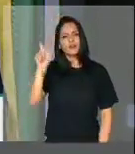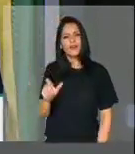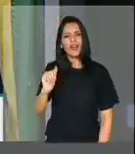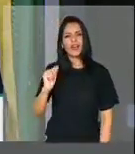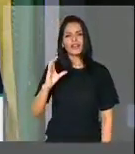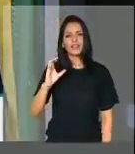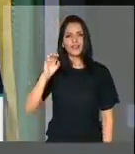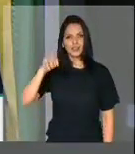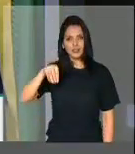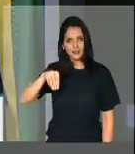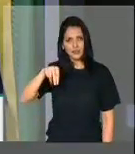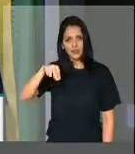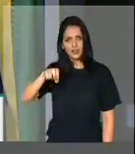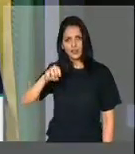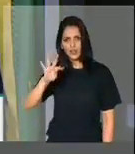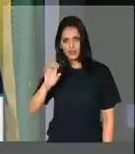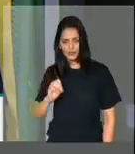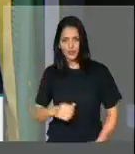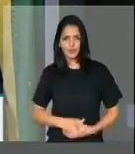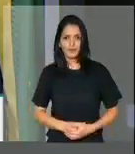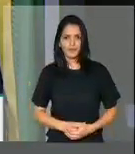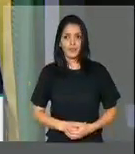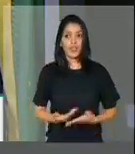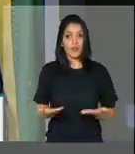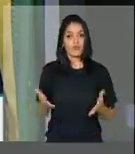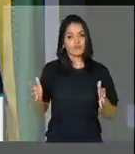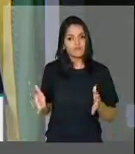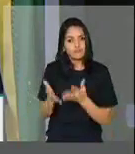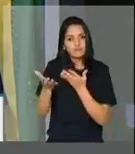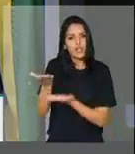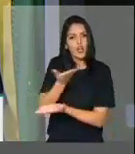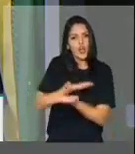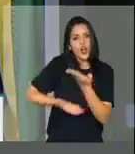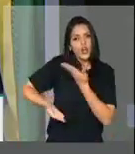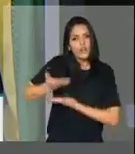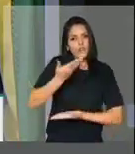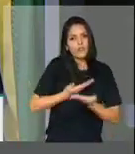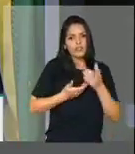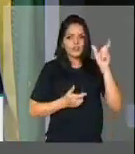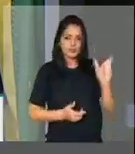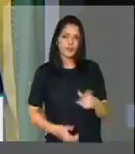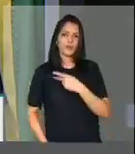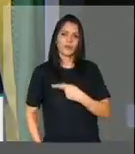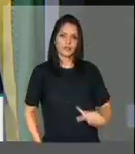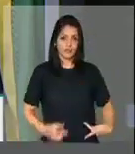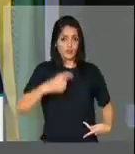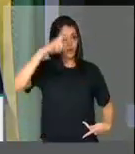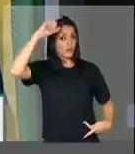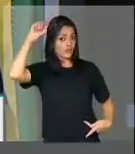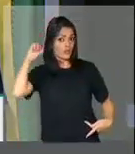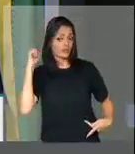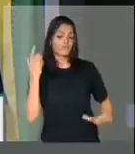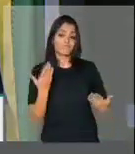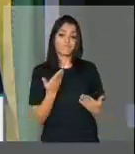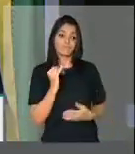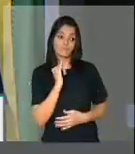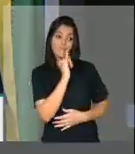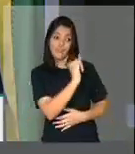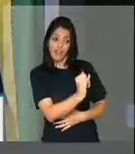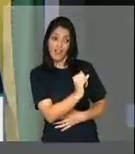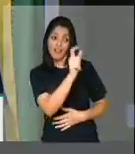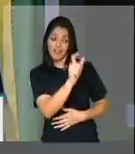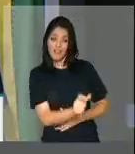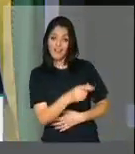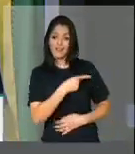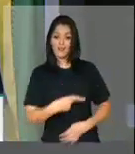eu quero dizer que, pela convivência que tive e tenho tido, sobretudo com o presidente Rodrigo Maia, Vossa Excelência,